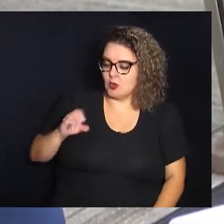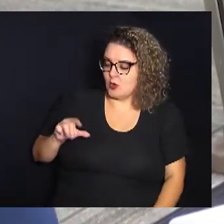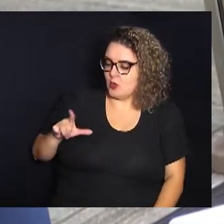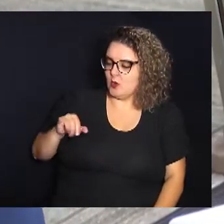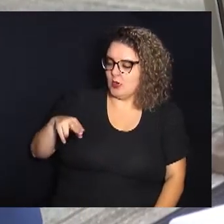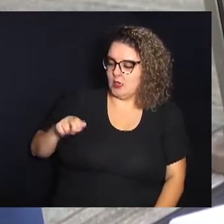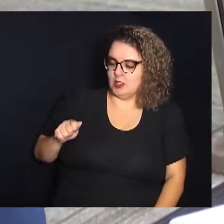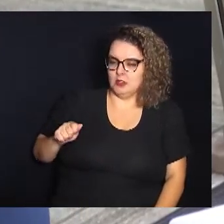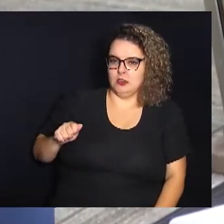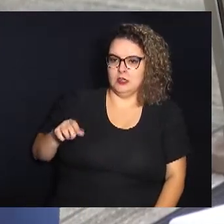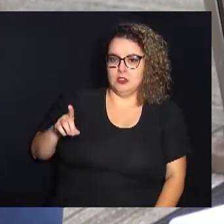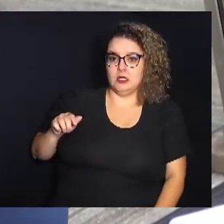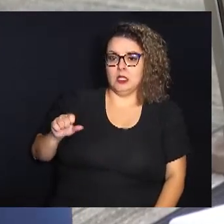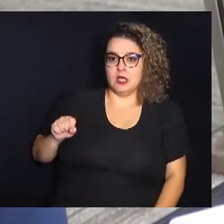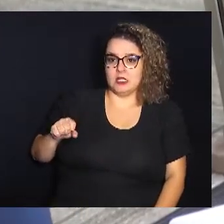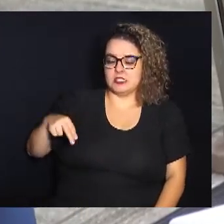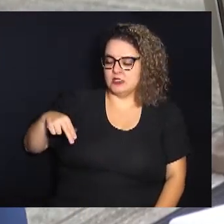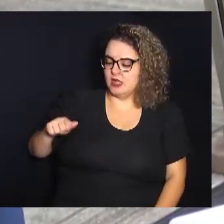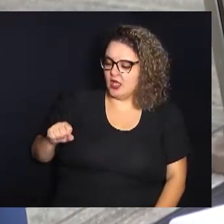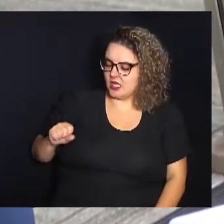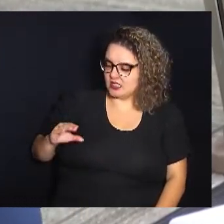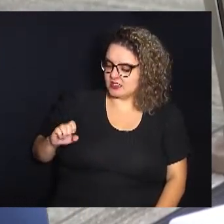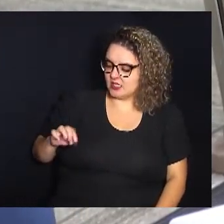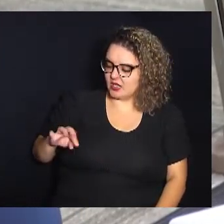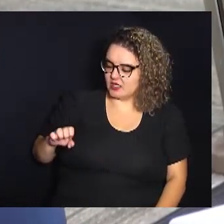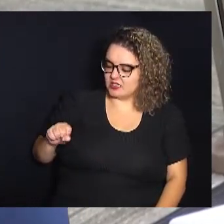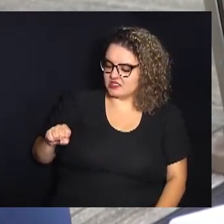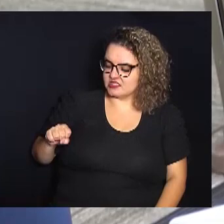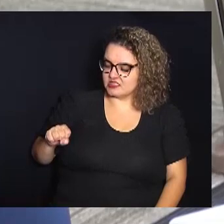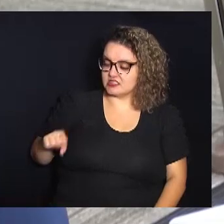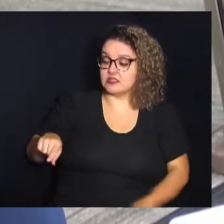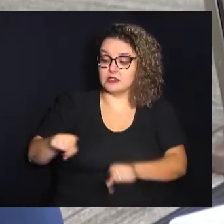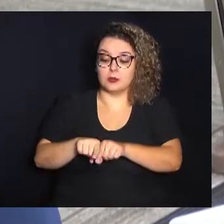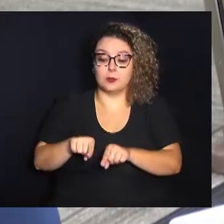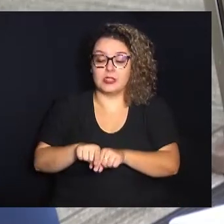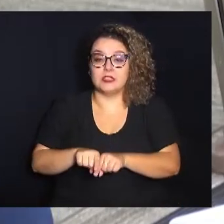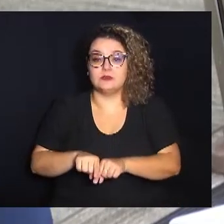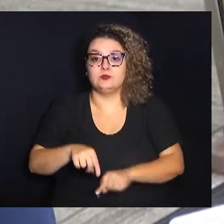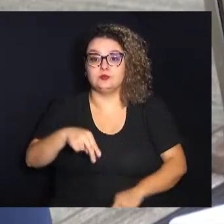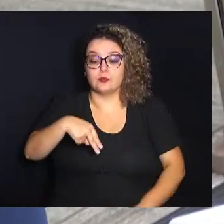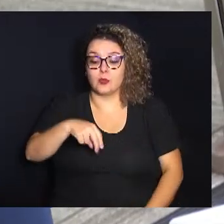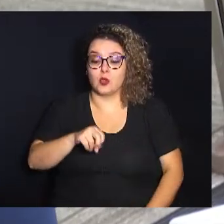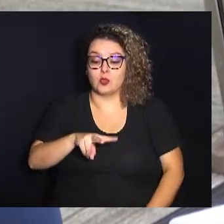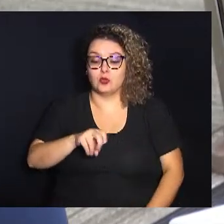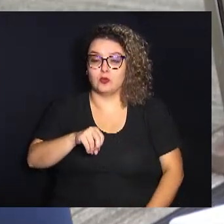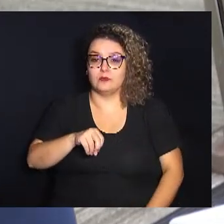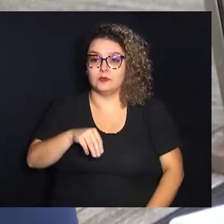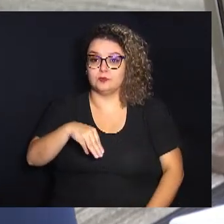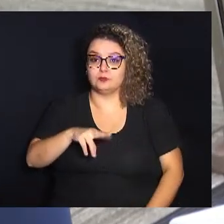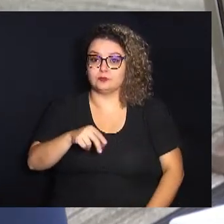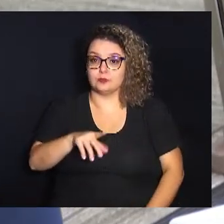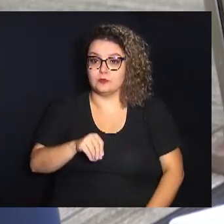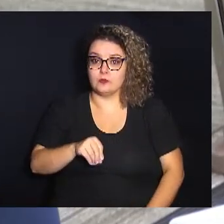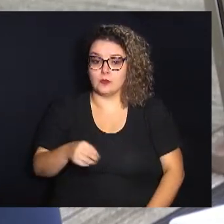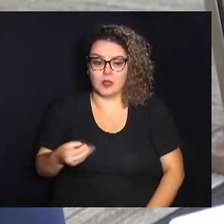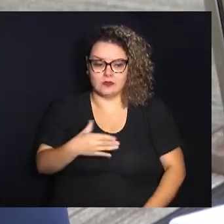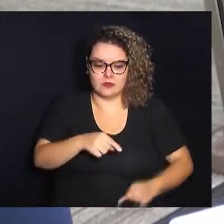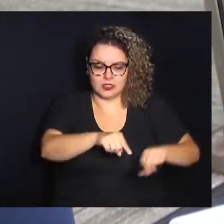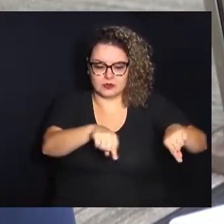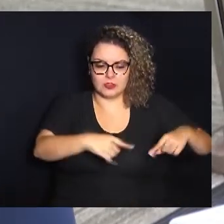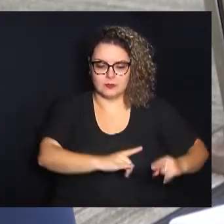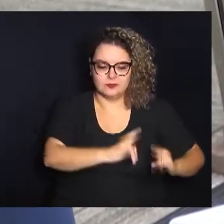Colinas das Nascentes e do Novo Mundo. Então tem ali projeções de vários condomínios e que estão